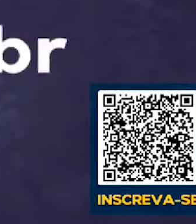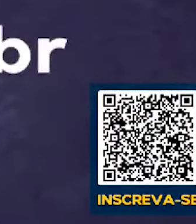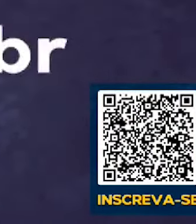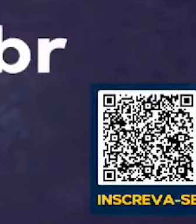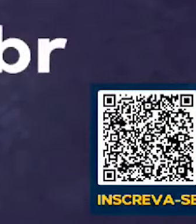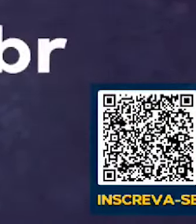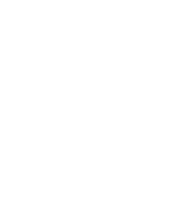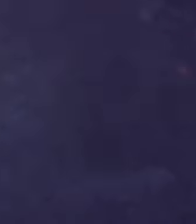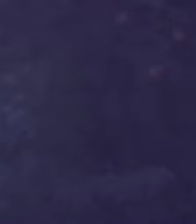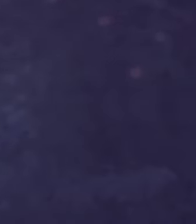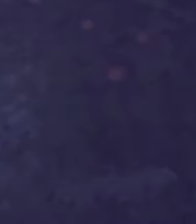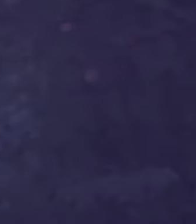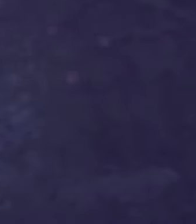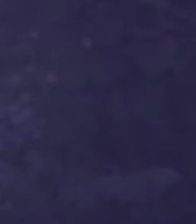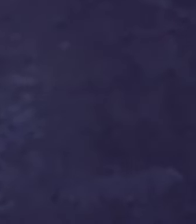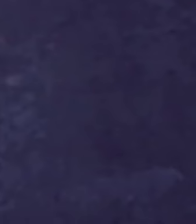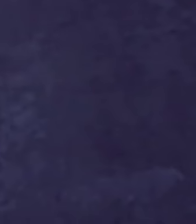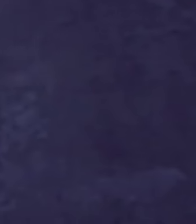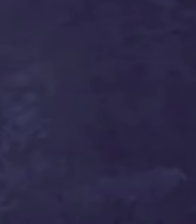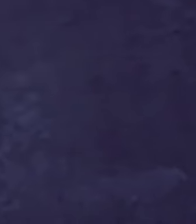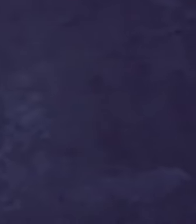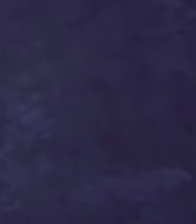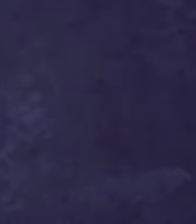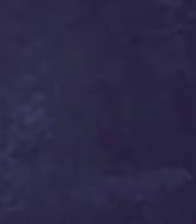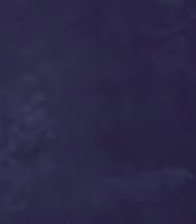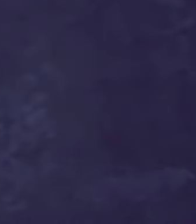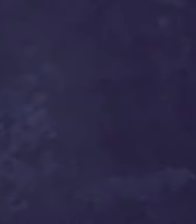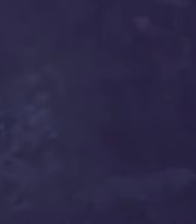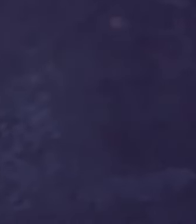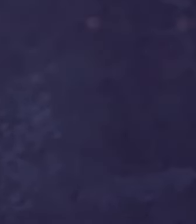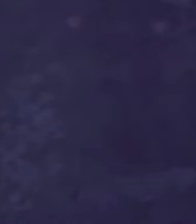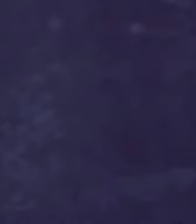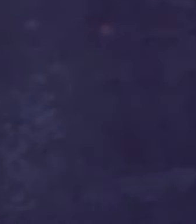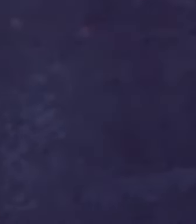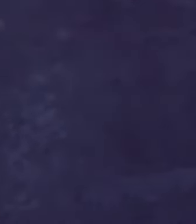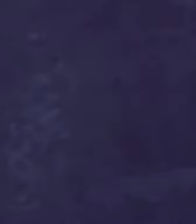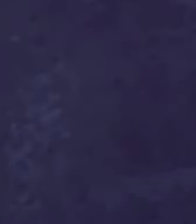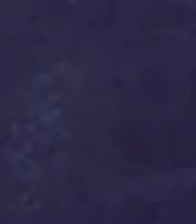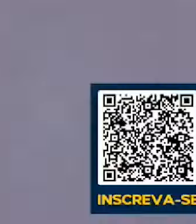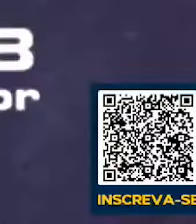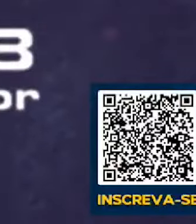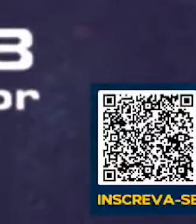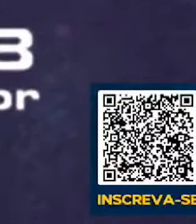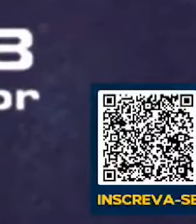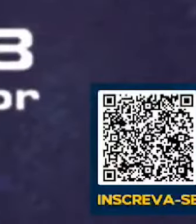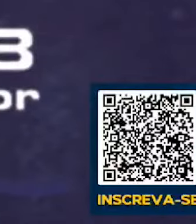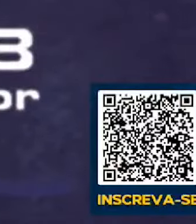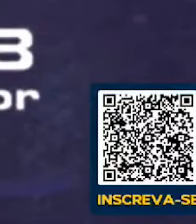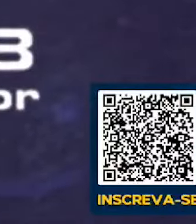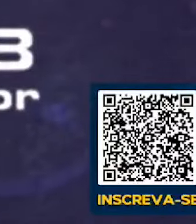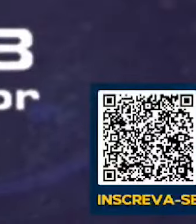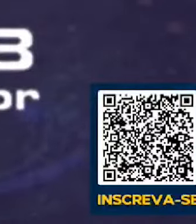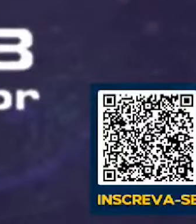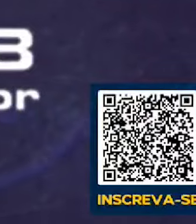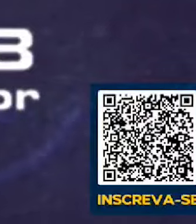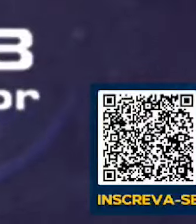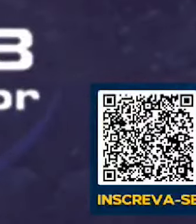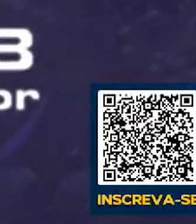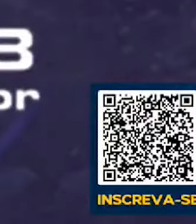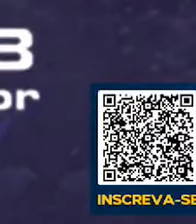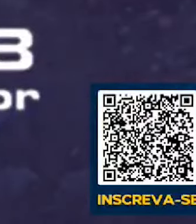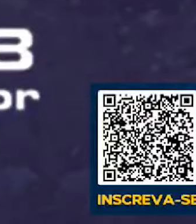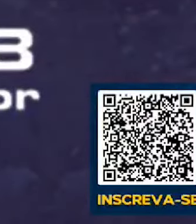www.simpla.com.br ou a monte seu celular para o QR Code que está na sua tela mais informações Lig